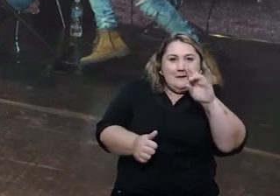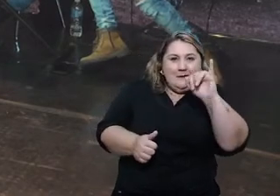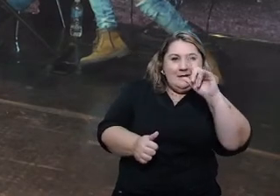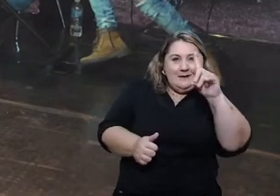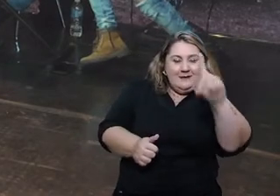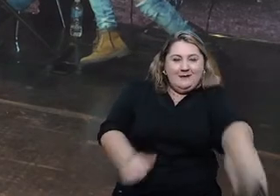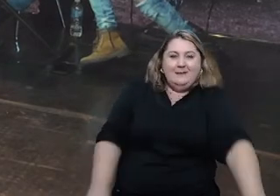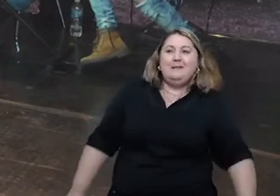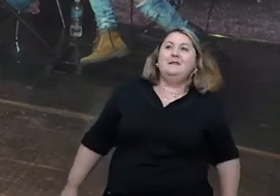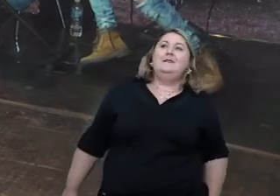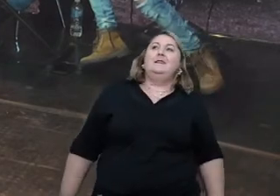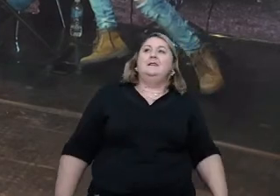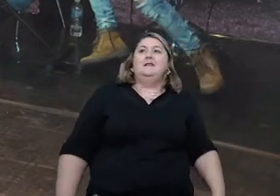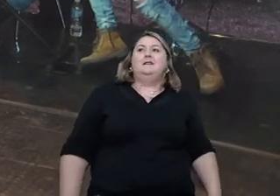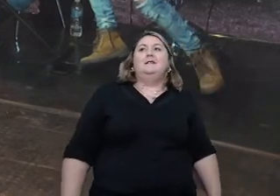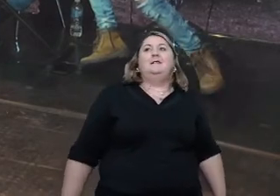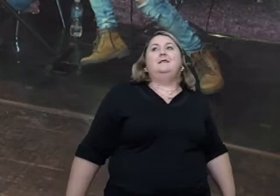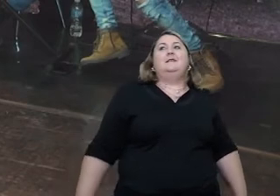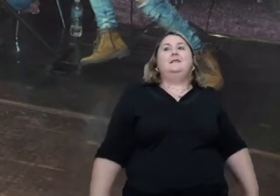de Madrid,